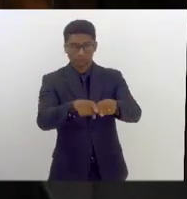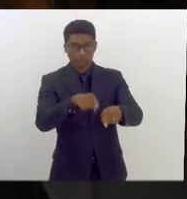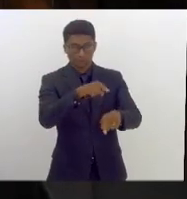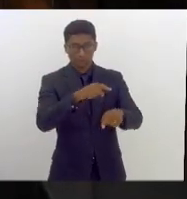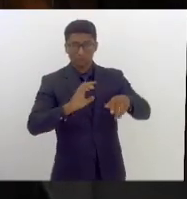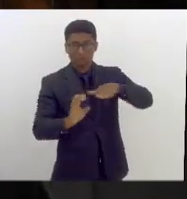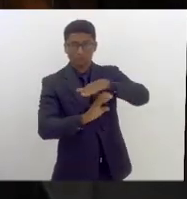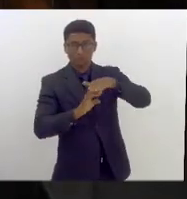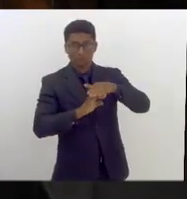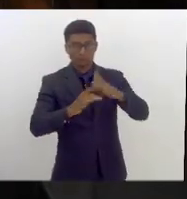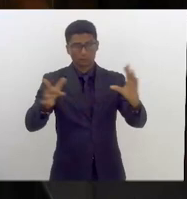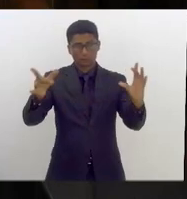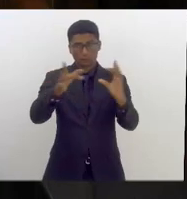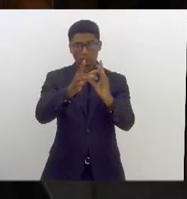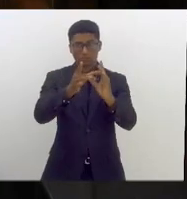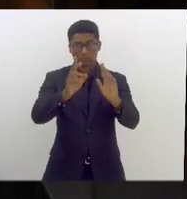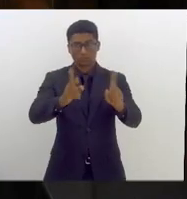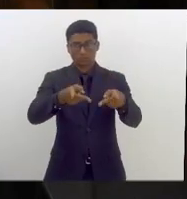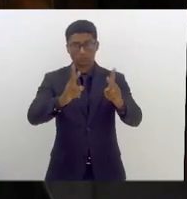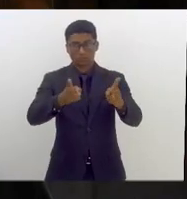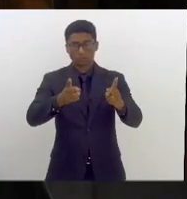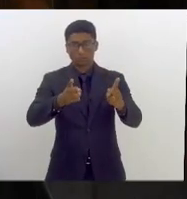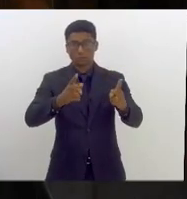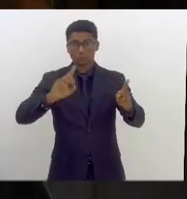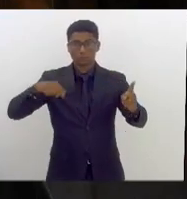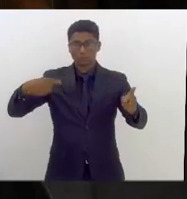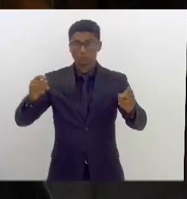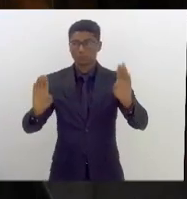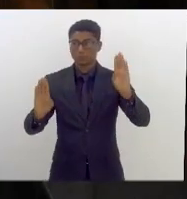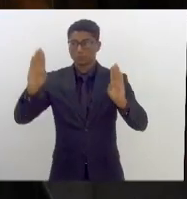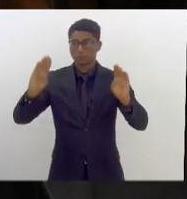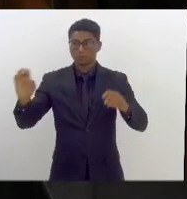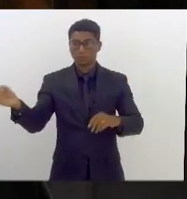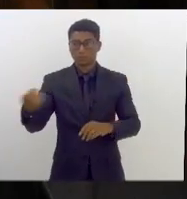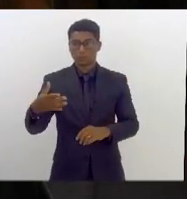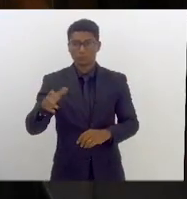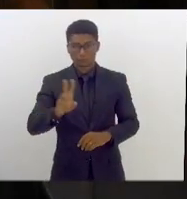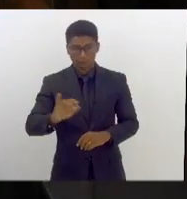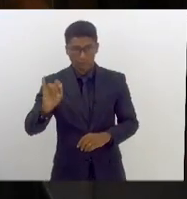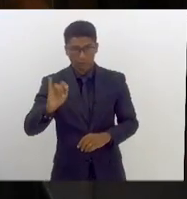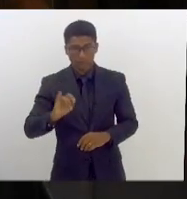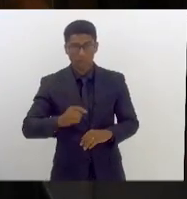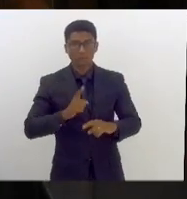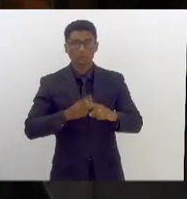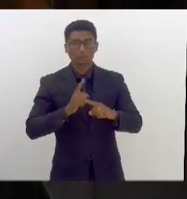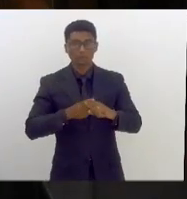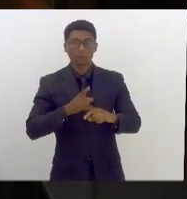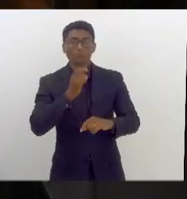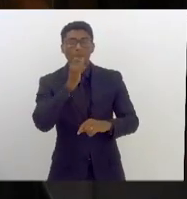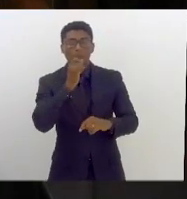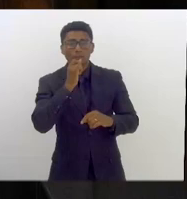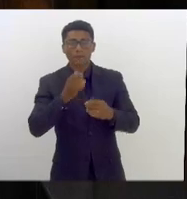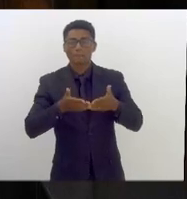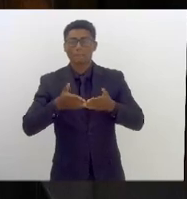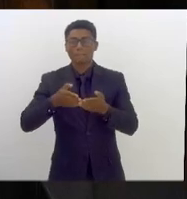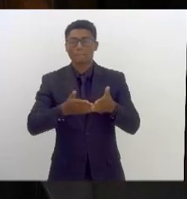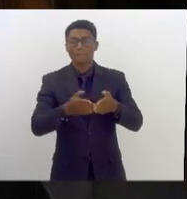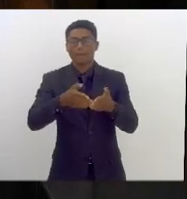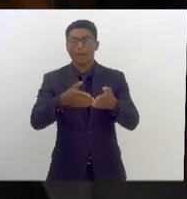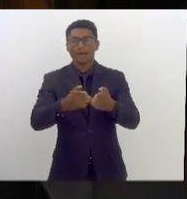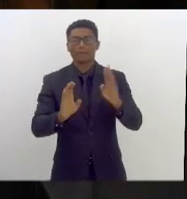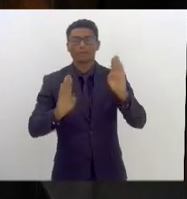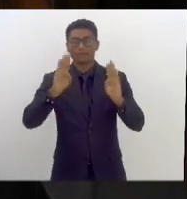Supervia e abrir nova licitação? Se for igual a nova licitação das barcas,